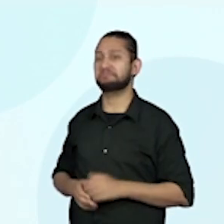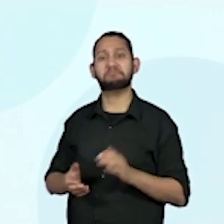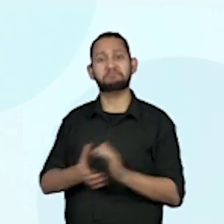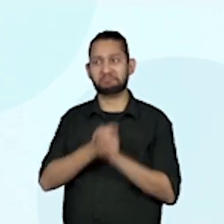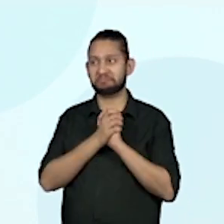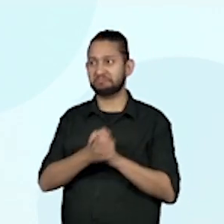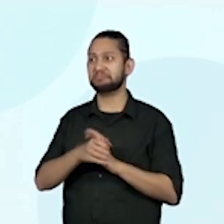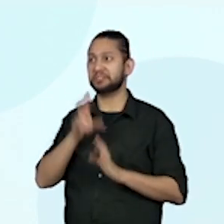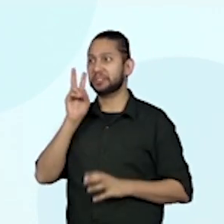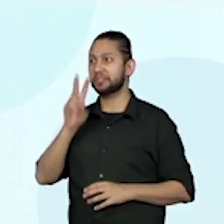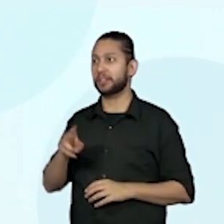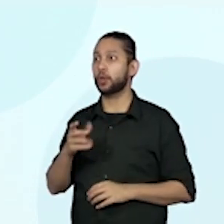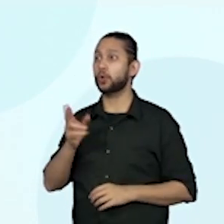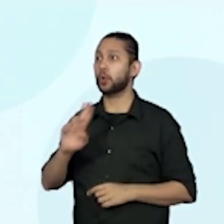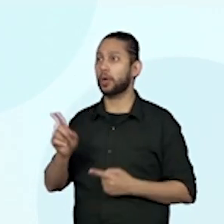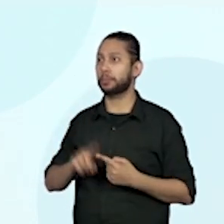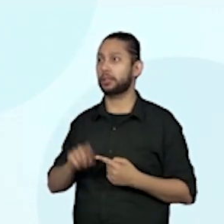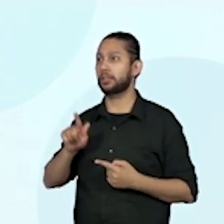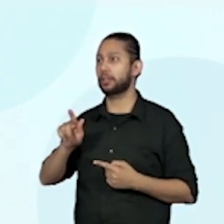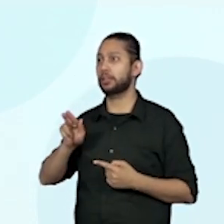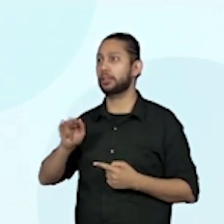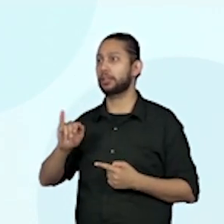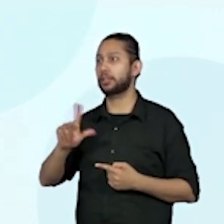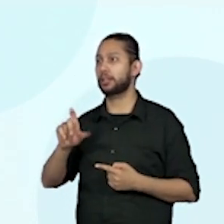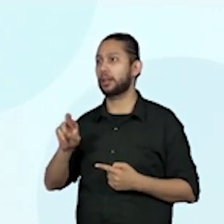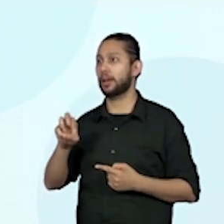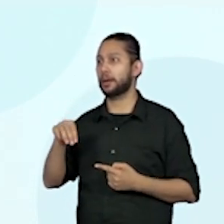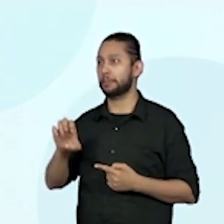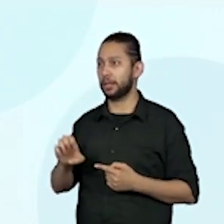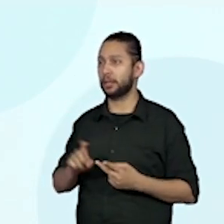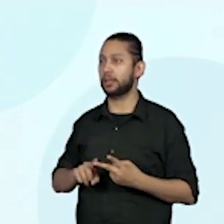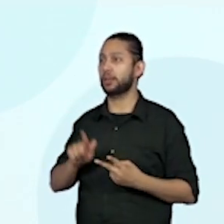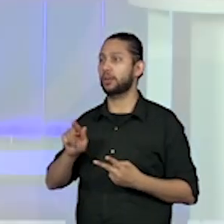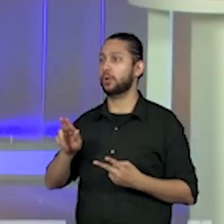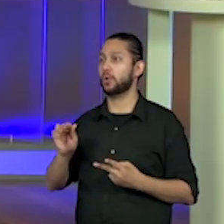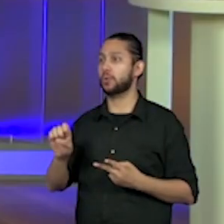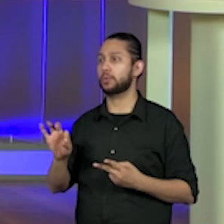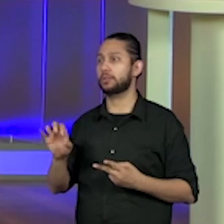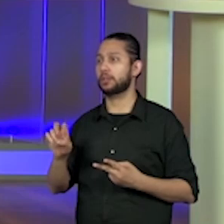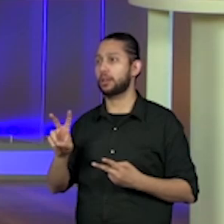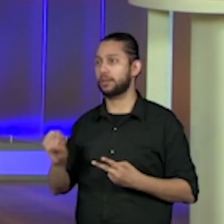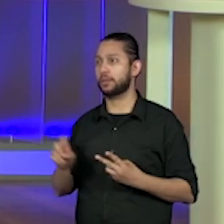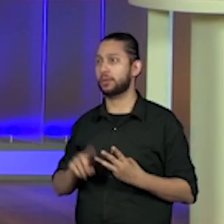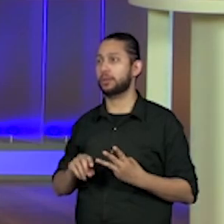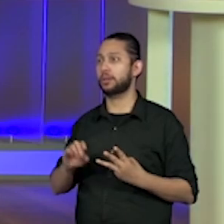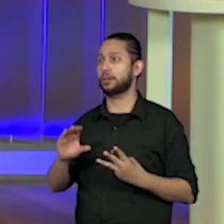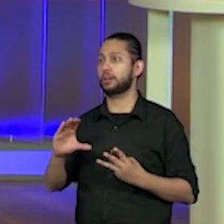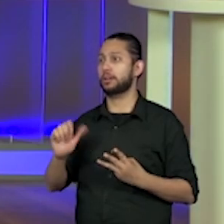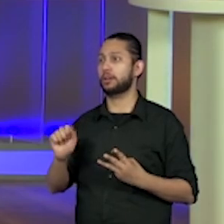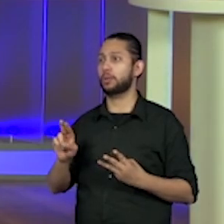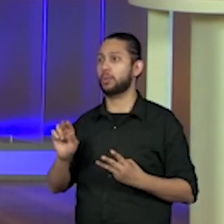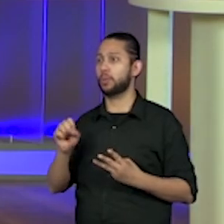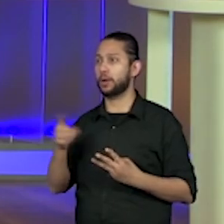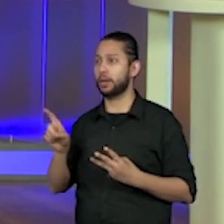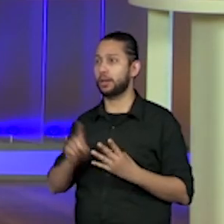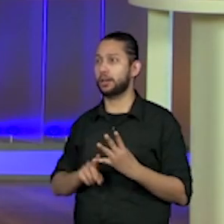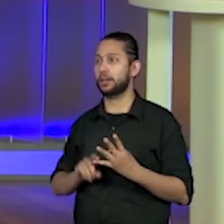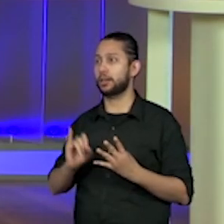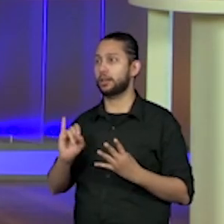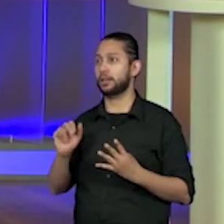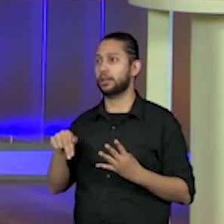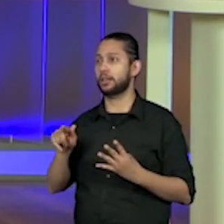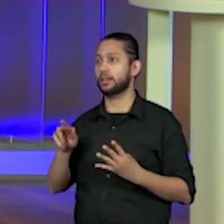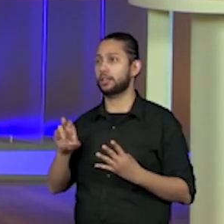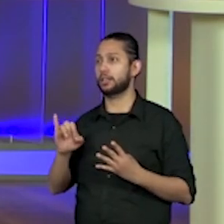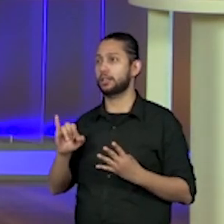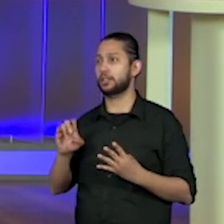hein? Vou falar o nome de alguns. Guilherme, Gustavo, Cauã, Ingrid,